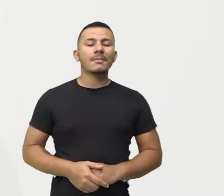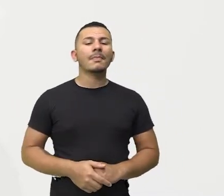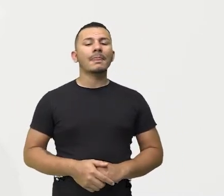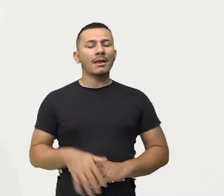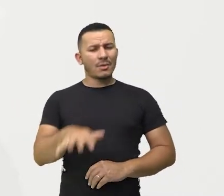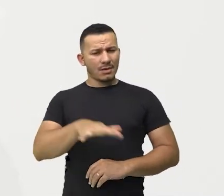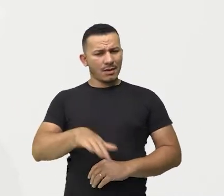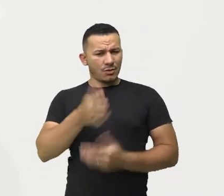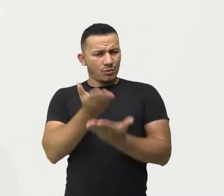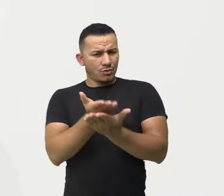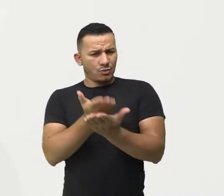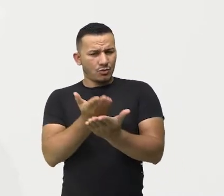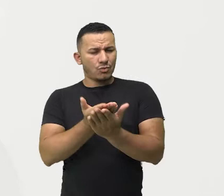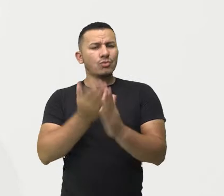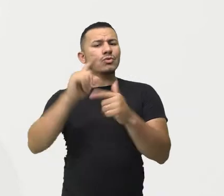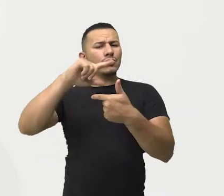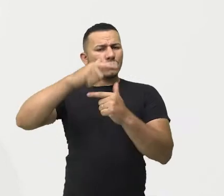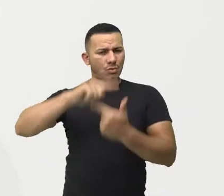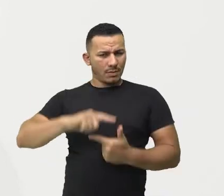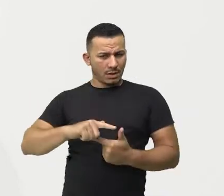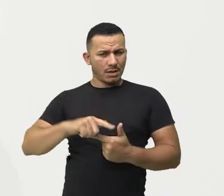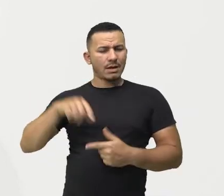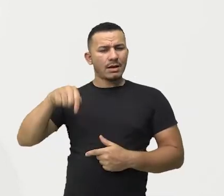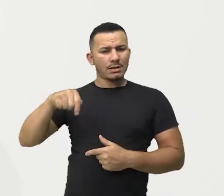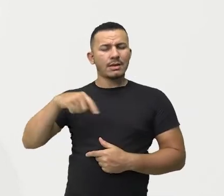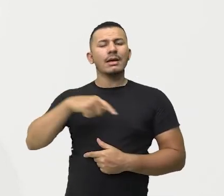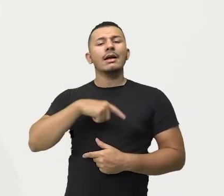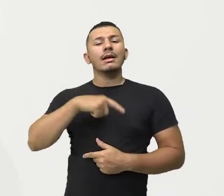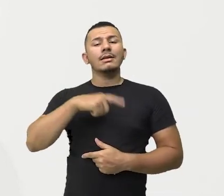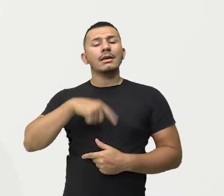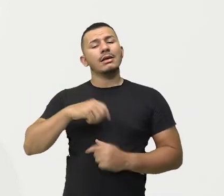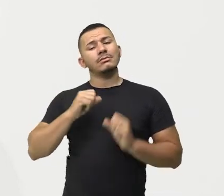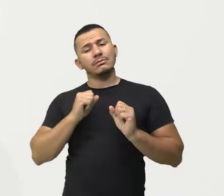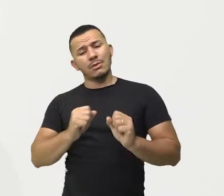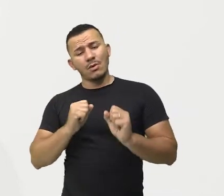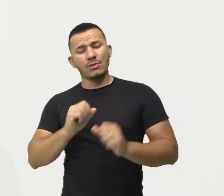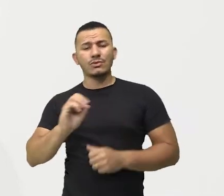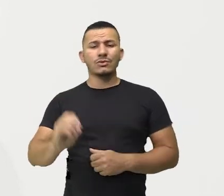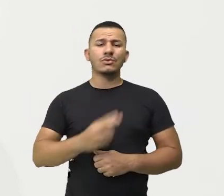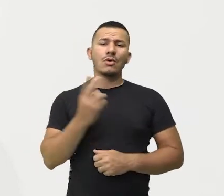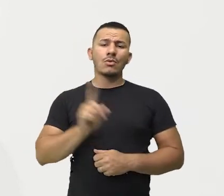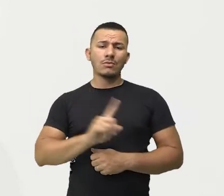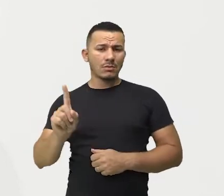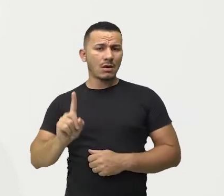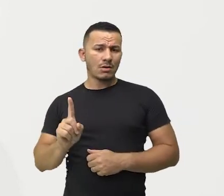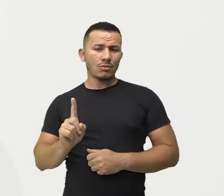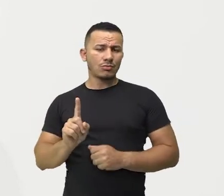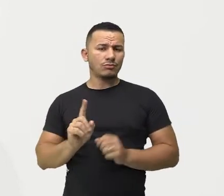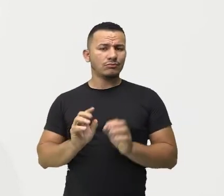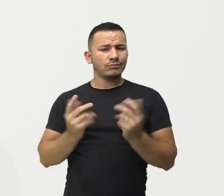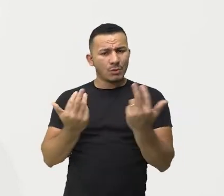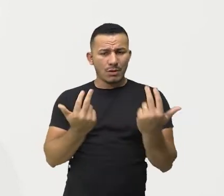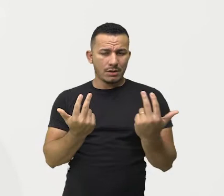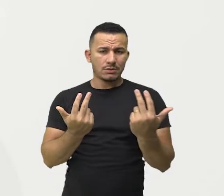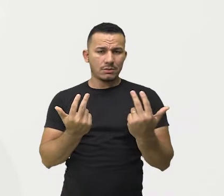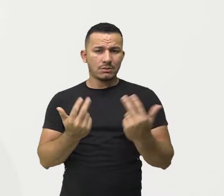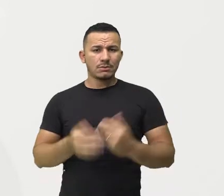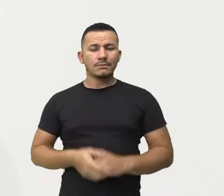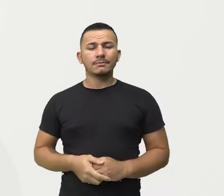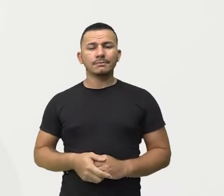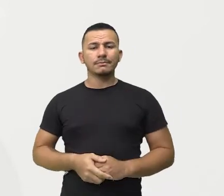em geometria, as figuras, nós já vimos que elas podem ou não serem simétricas.